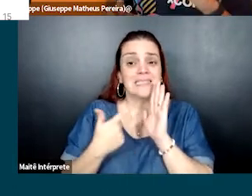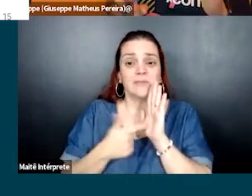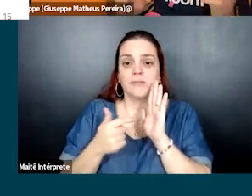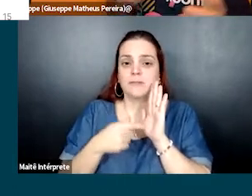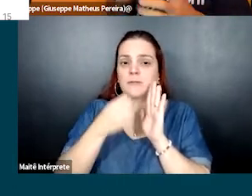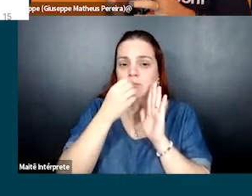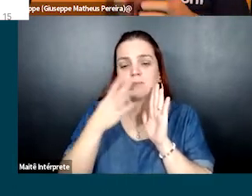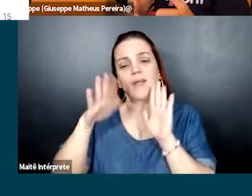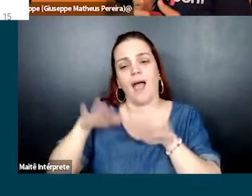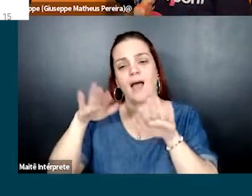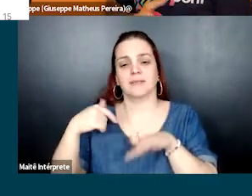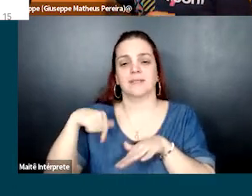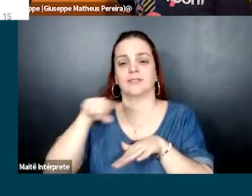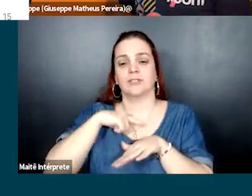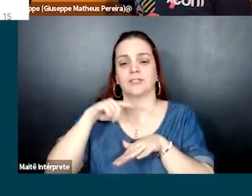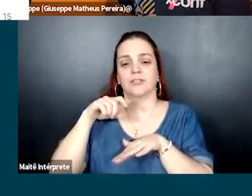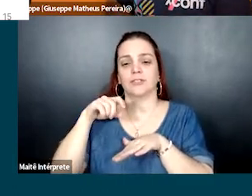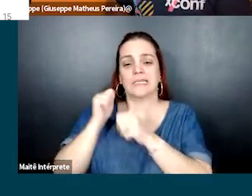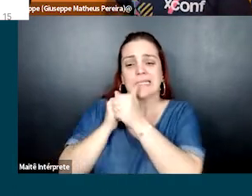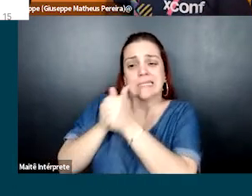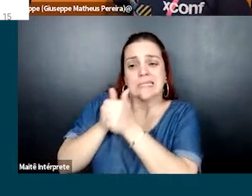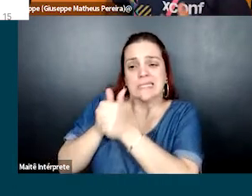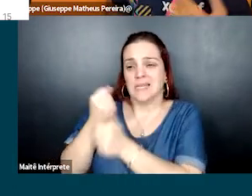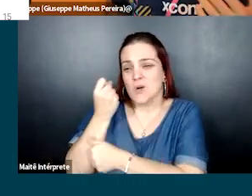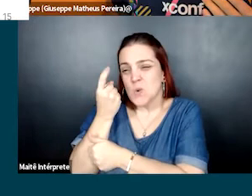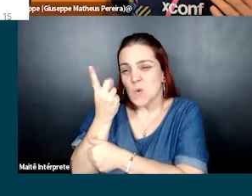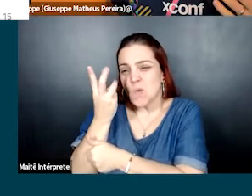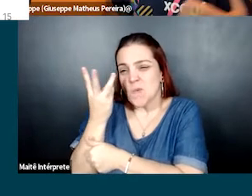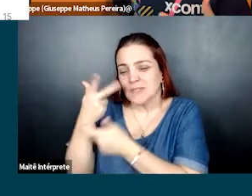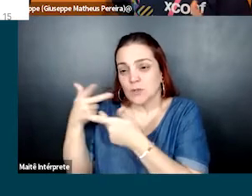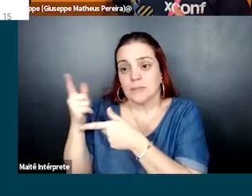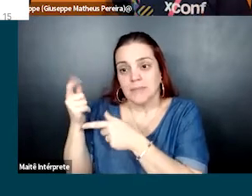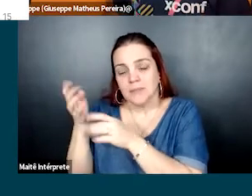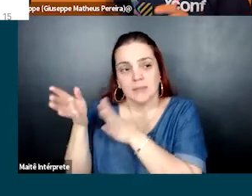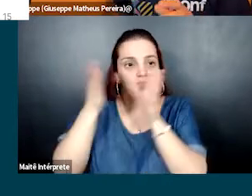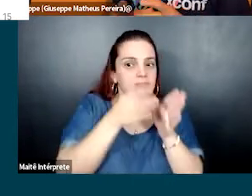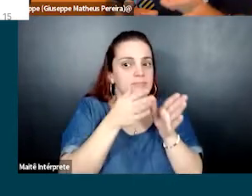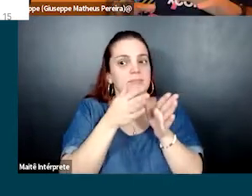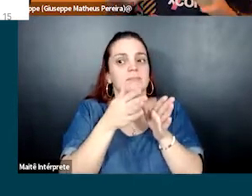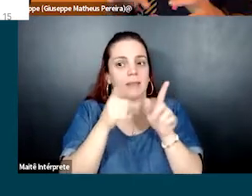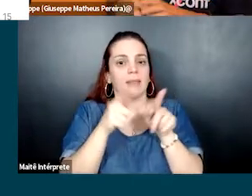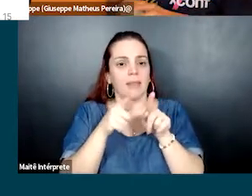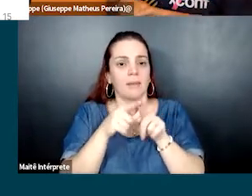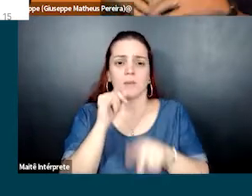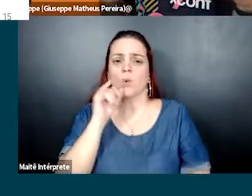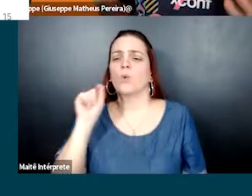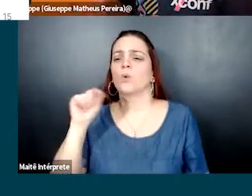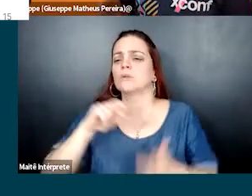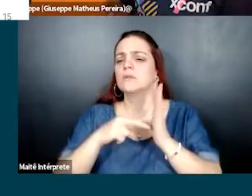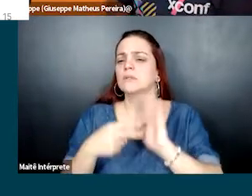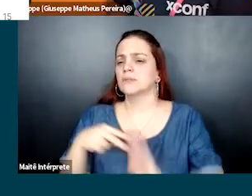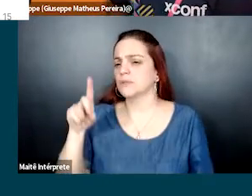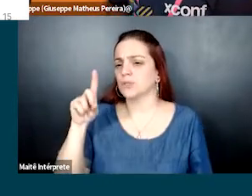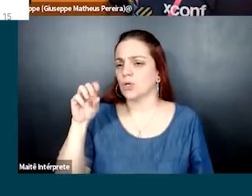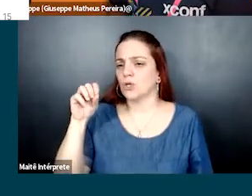gente se apega muito ao tecniquez, às vezes, e acaba esquecendo algumas coisas. Hoje, quando a gente fala o que é